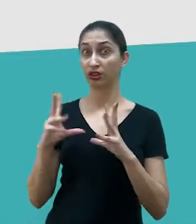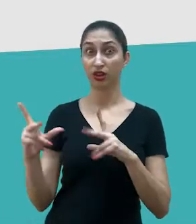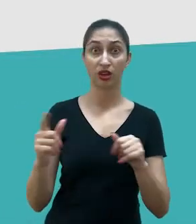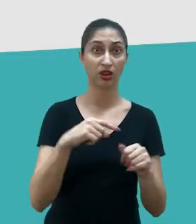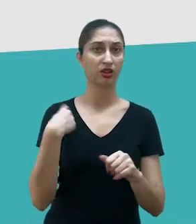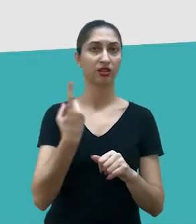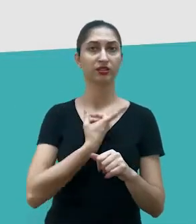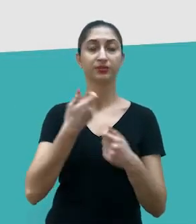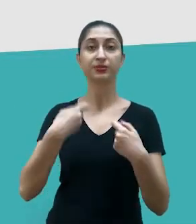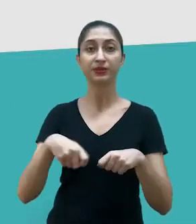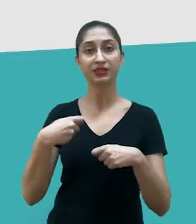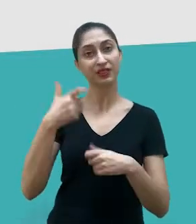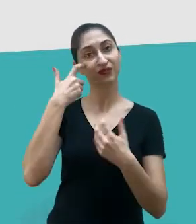precisamos